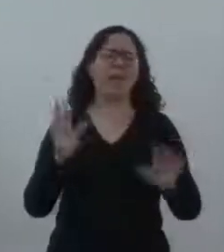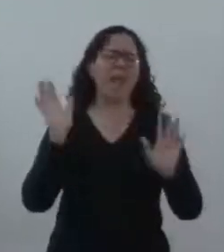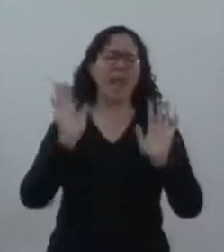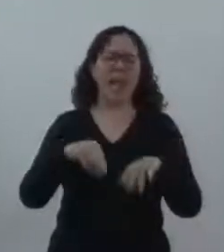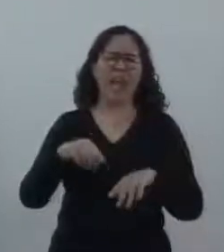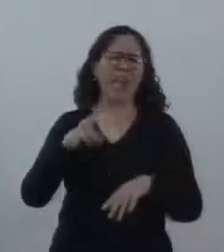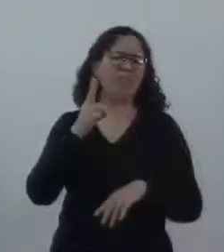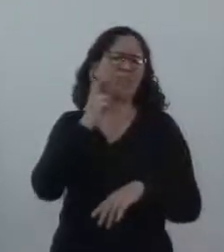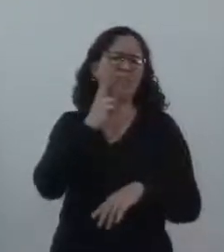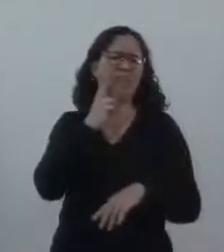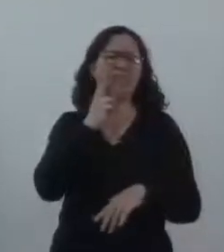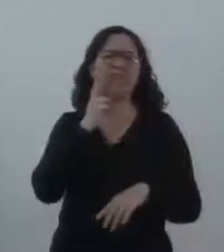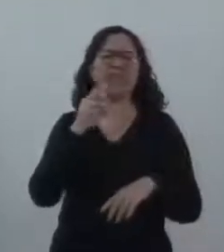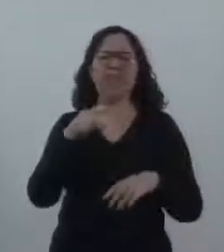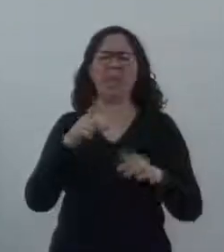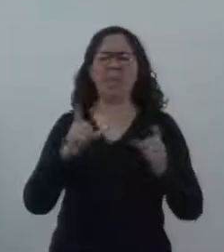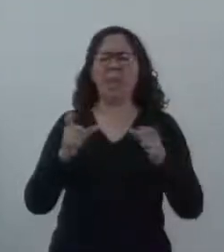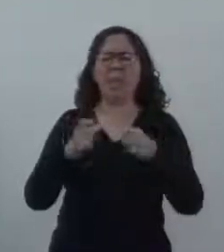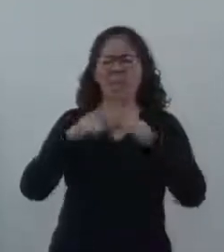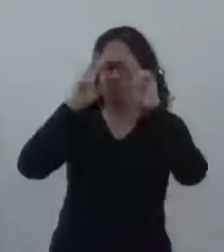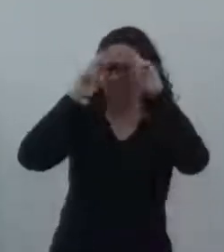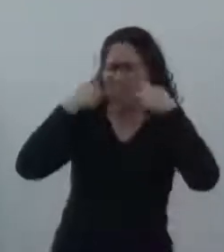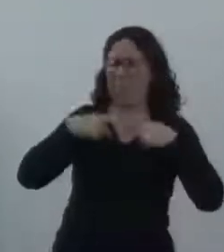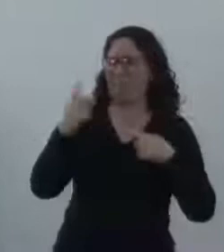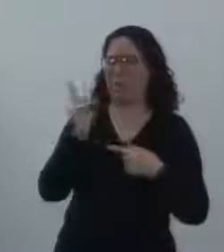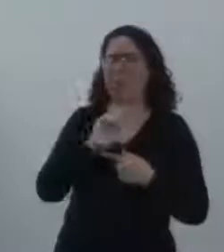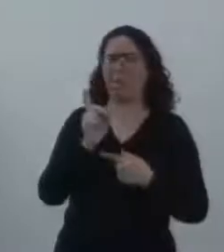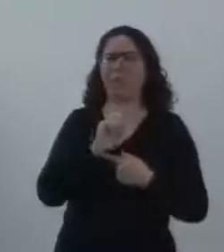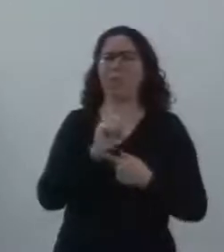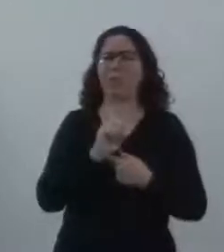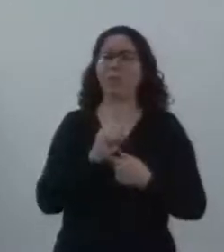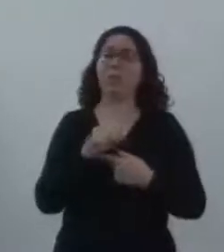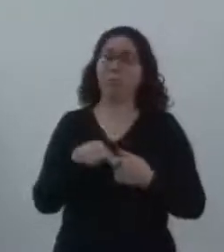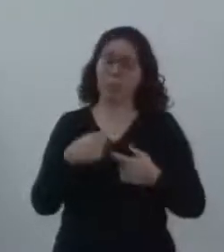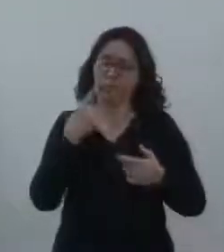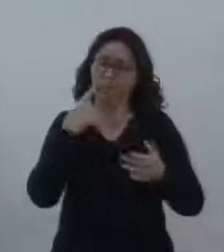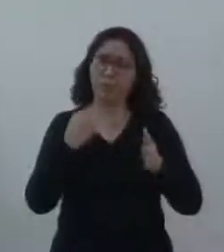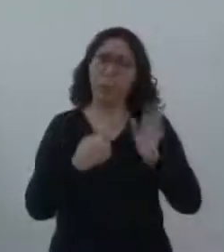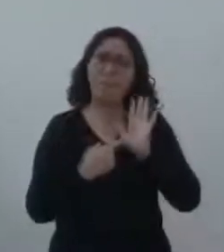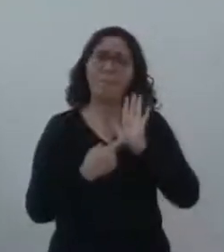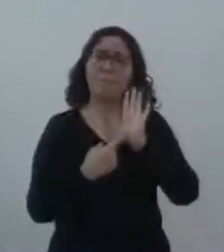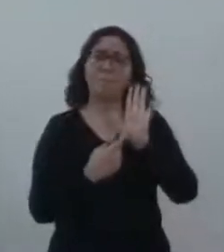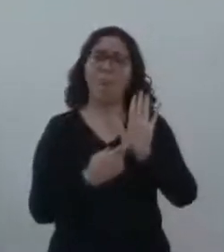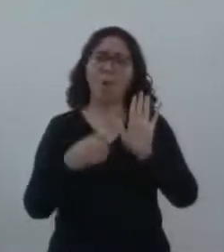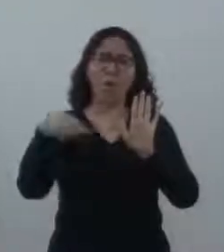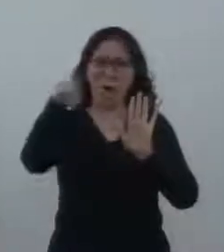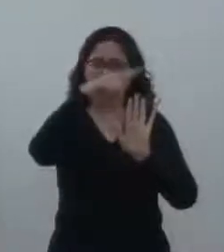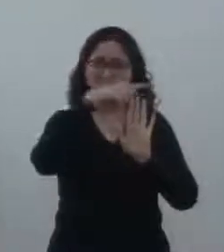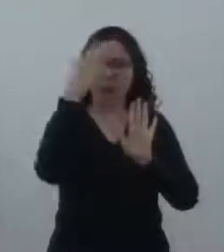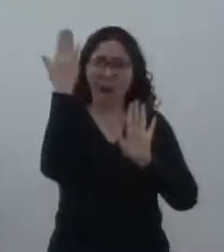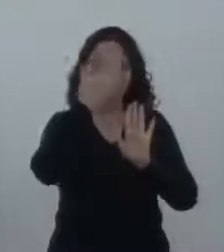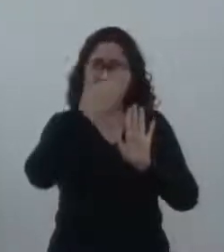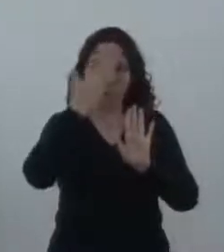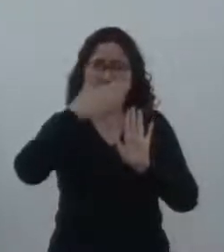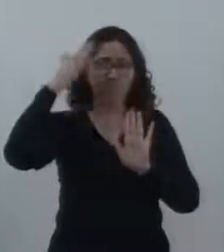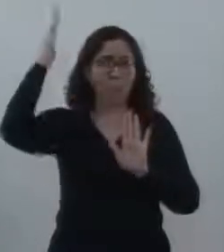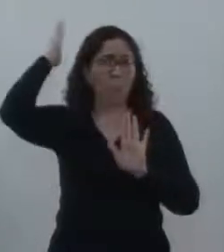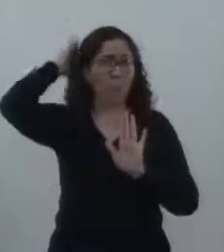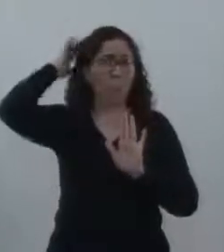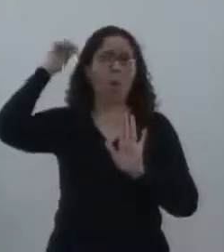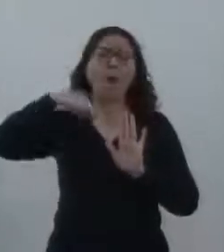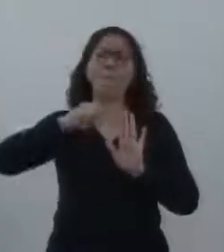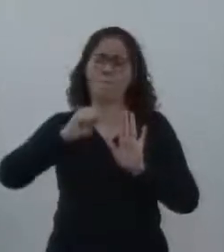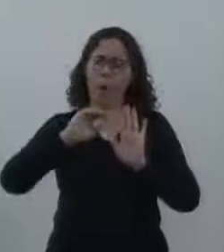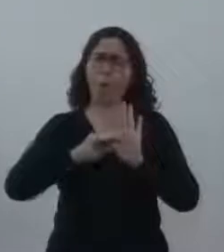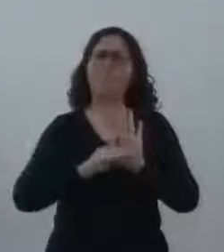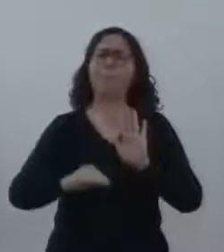não é uma ilha, Vinhedo não é uma ilha. Então esse ponto serve aí para os críticos que não conseguem enxergar o quanto que Vinhedo pode ser